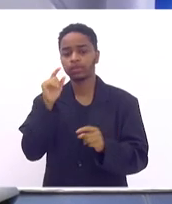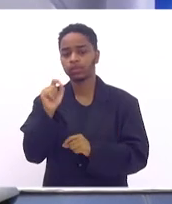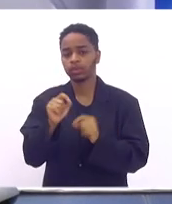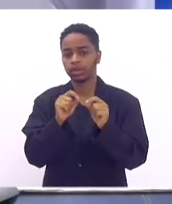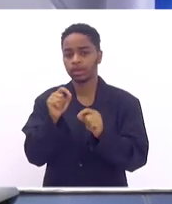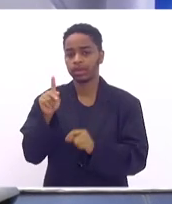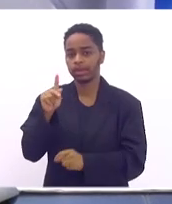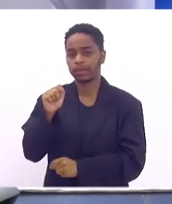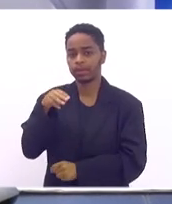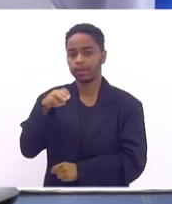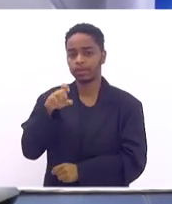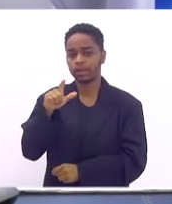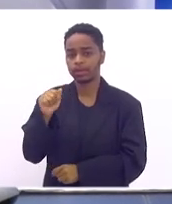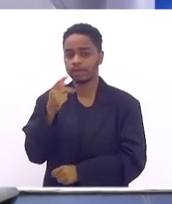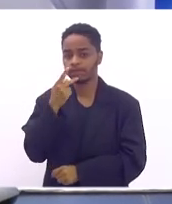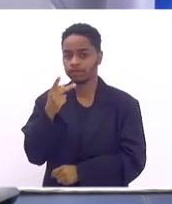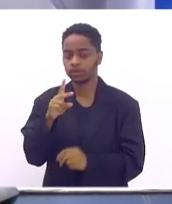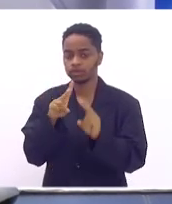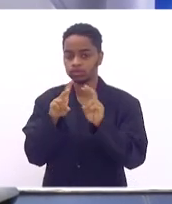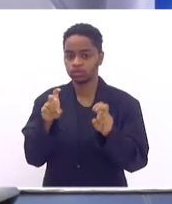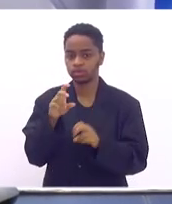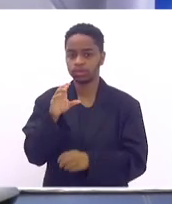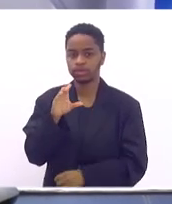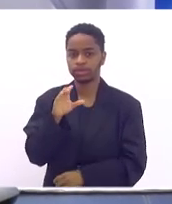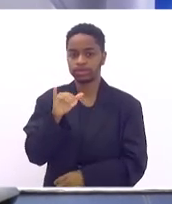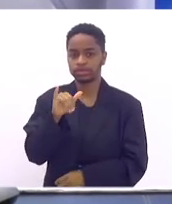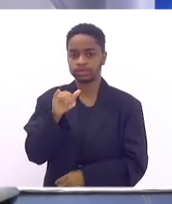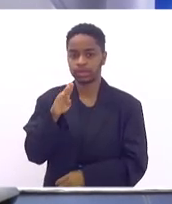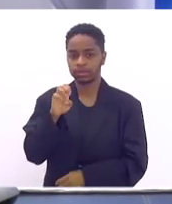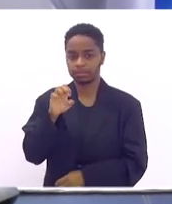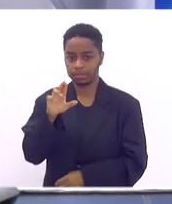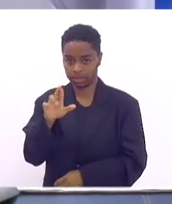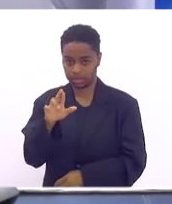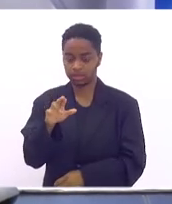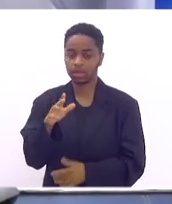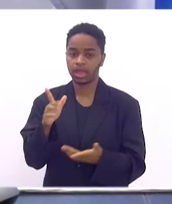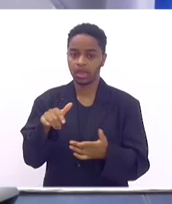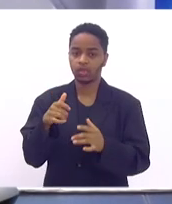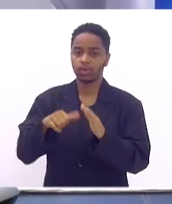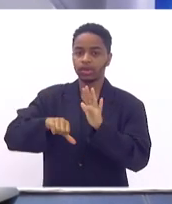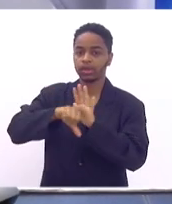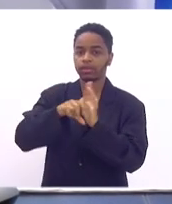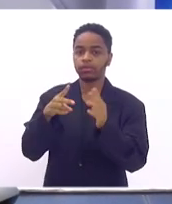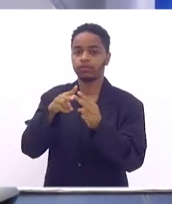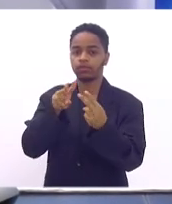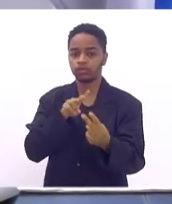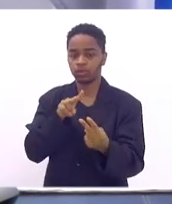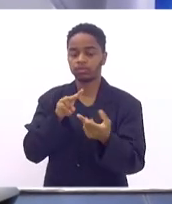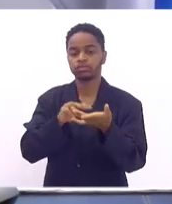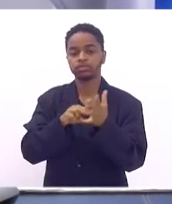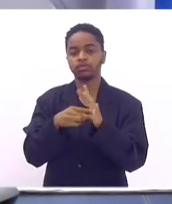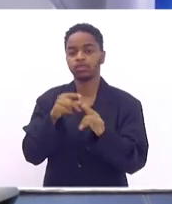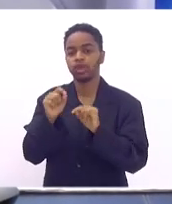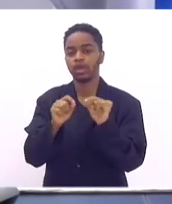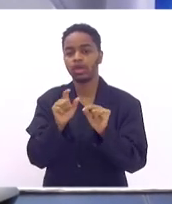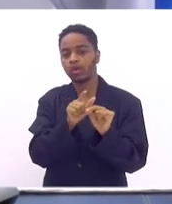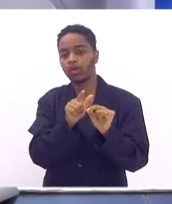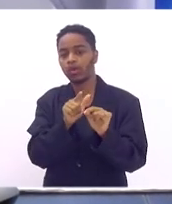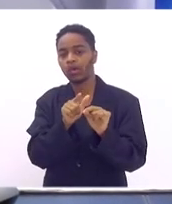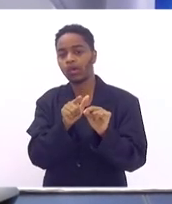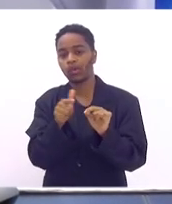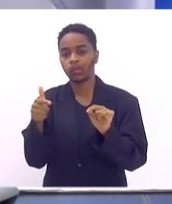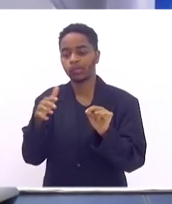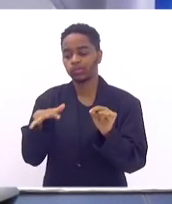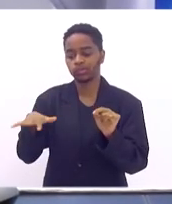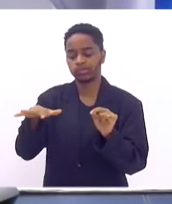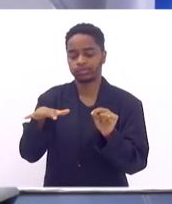doutora Pâmela quando ela fala do cyber, né, do cybercrime, ou seja, a gente está falando de uma outra realidade, mas a